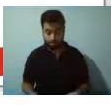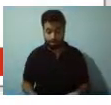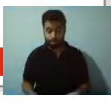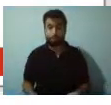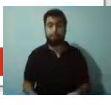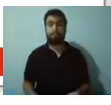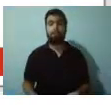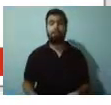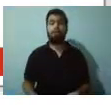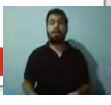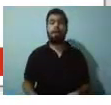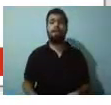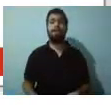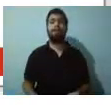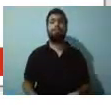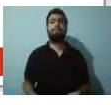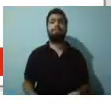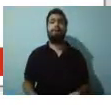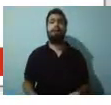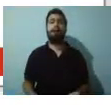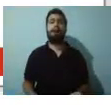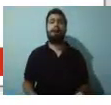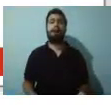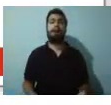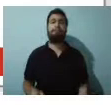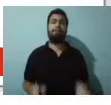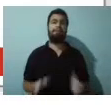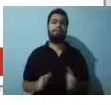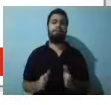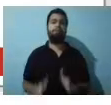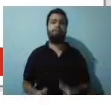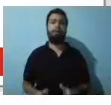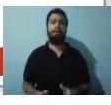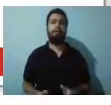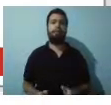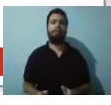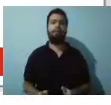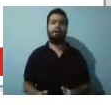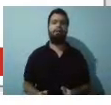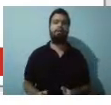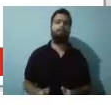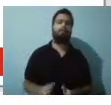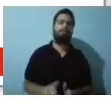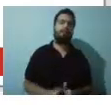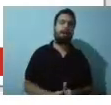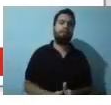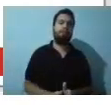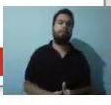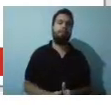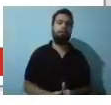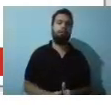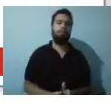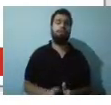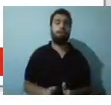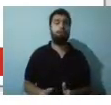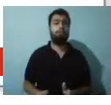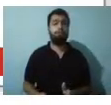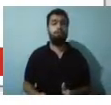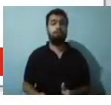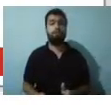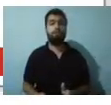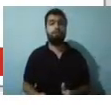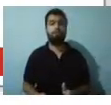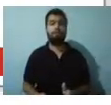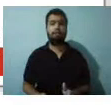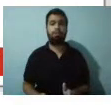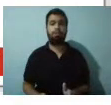Enfim, e aí acaba, né, essa disputa entre a União Soviética e Estados